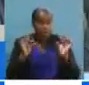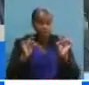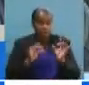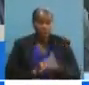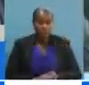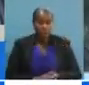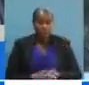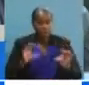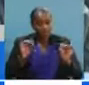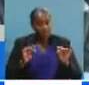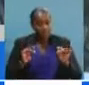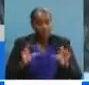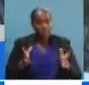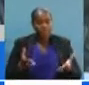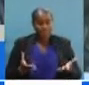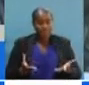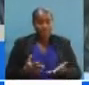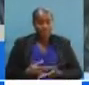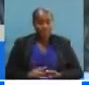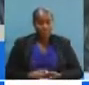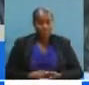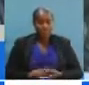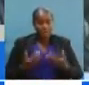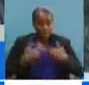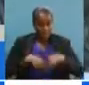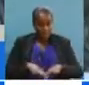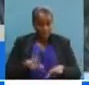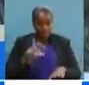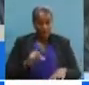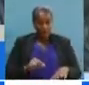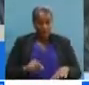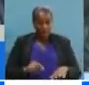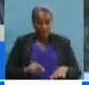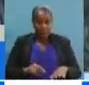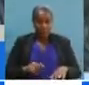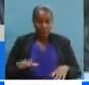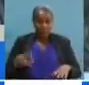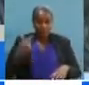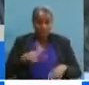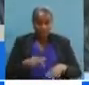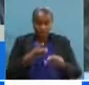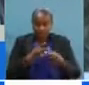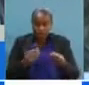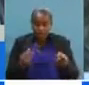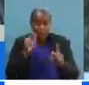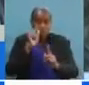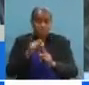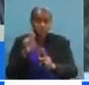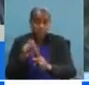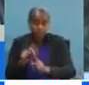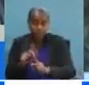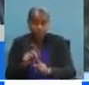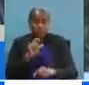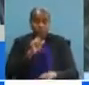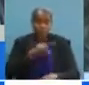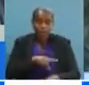brincadeira, pelas brincadeiras, nesse momento da brincadeira, mas também para adquirir equipamentos específicos